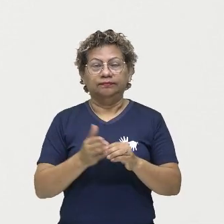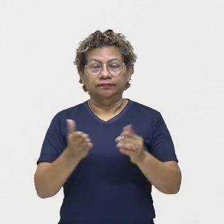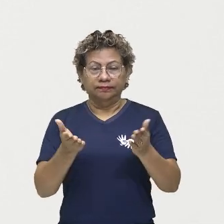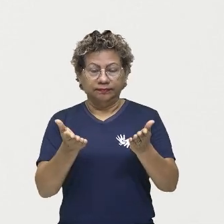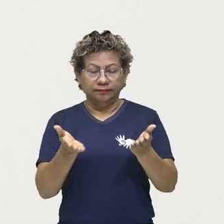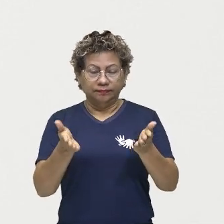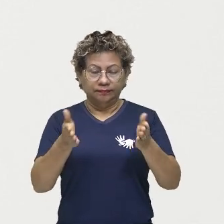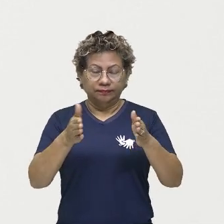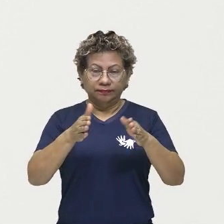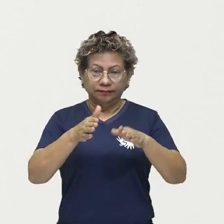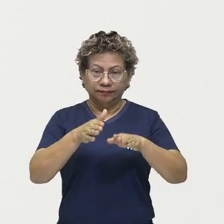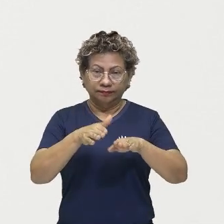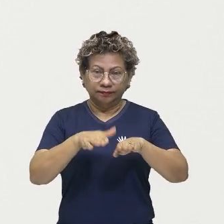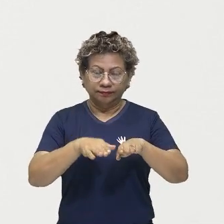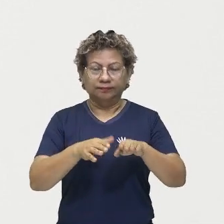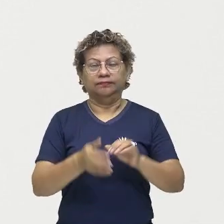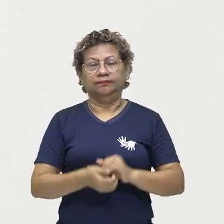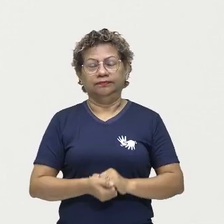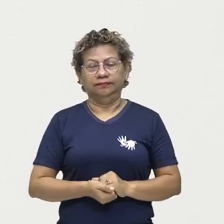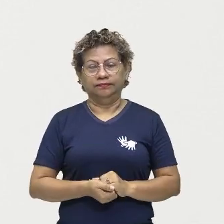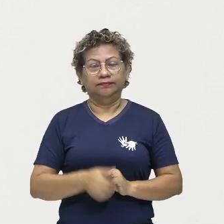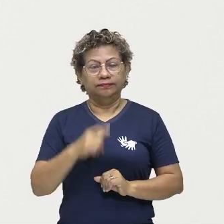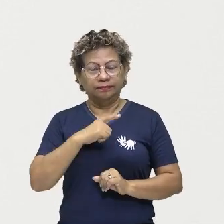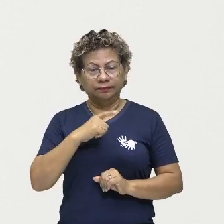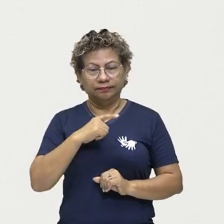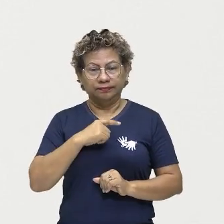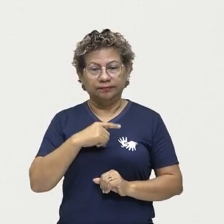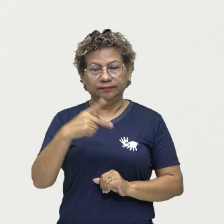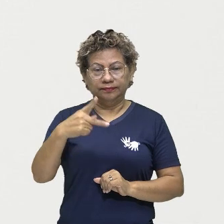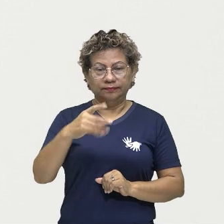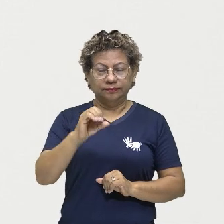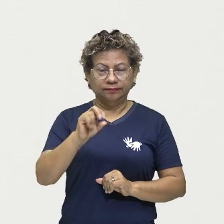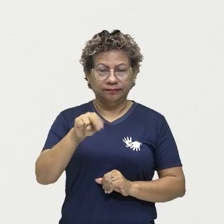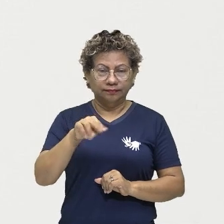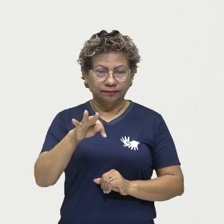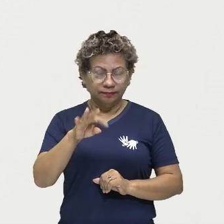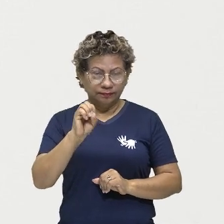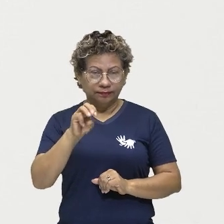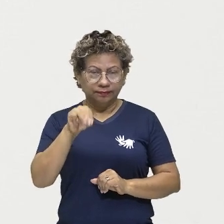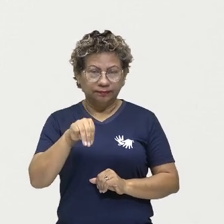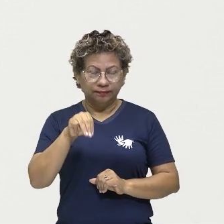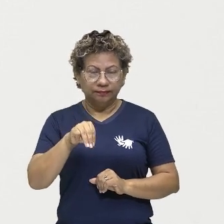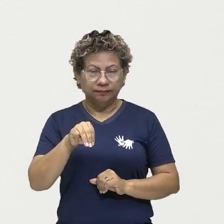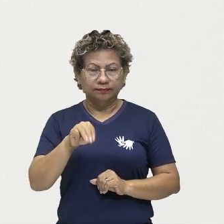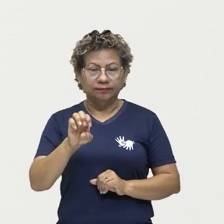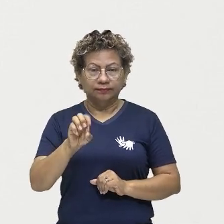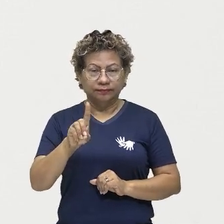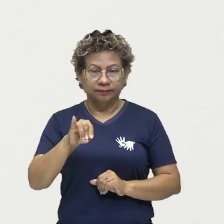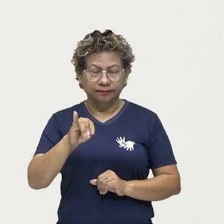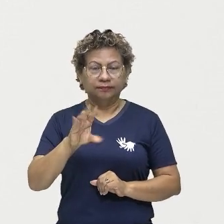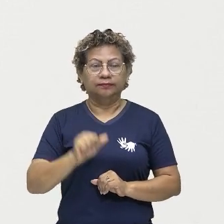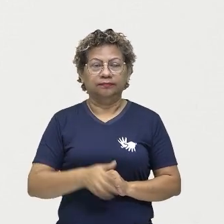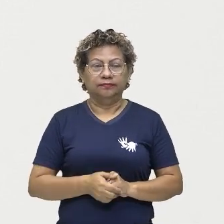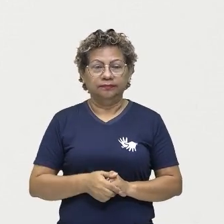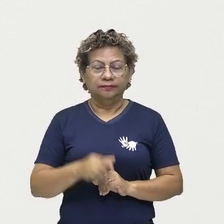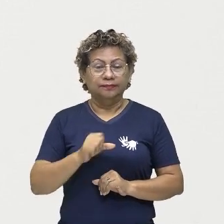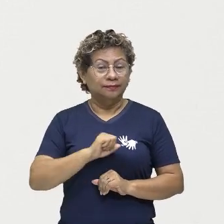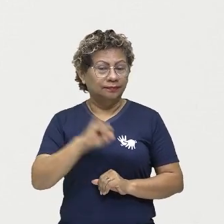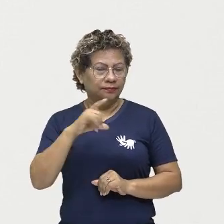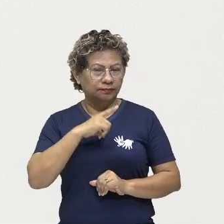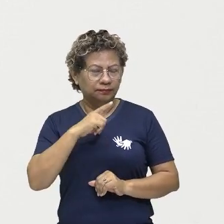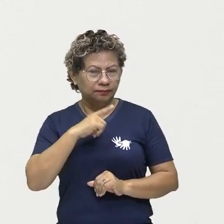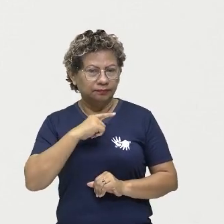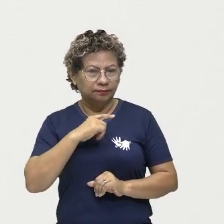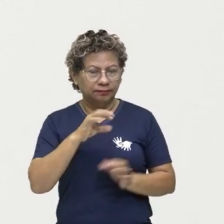esses outros pontos aqui também vão ser pontos médios. Então, se ele todo, o segmento AB mede 7 e os outros